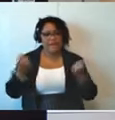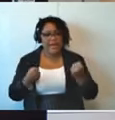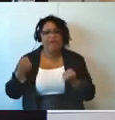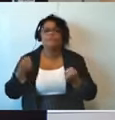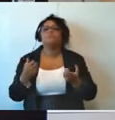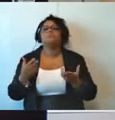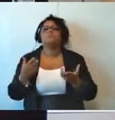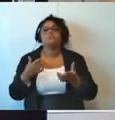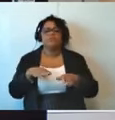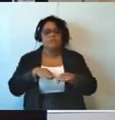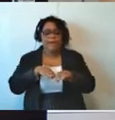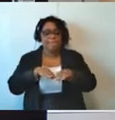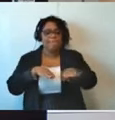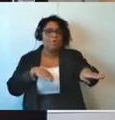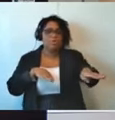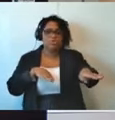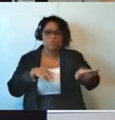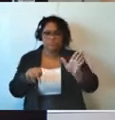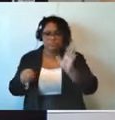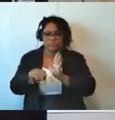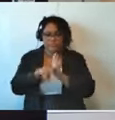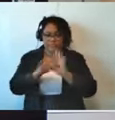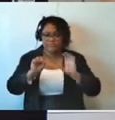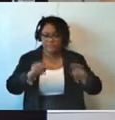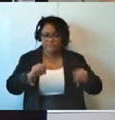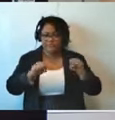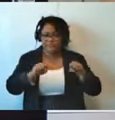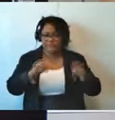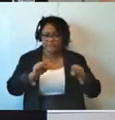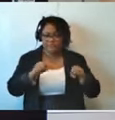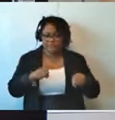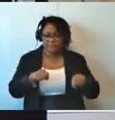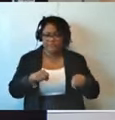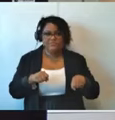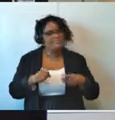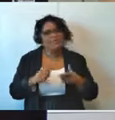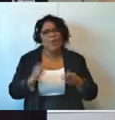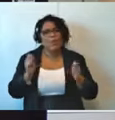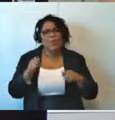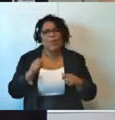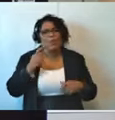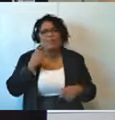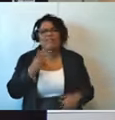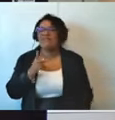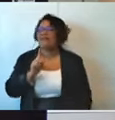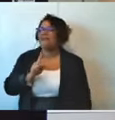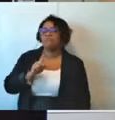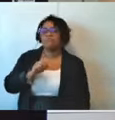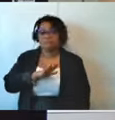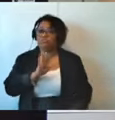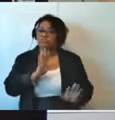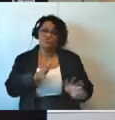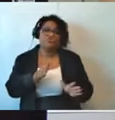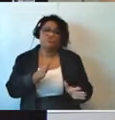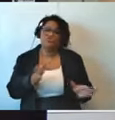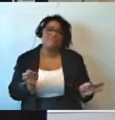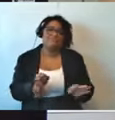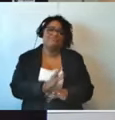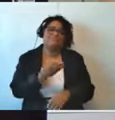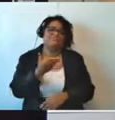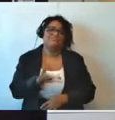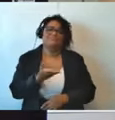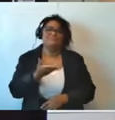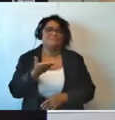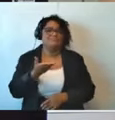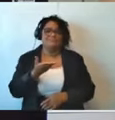ser... ninguém tem como recuar com a motofaixa. Ela de fato já entrou para ficar. O que a gente precisa é de